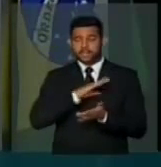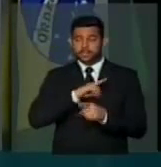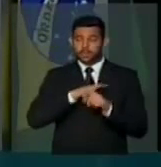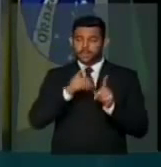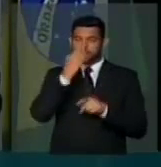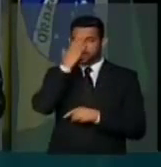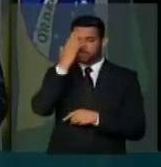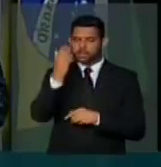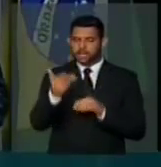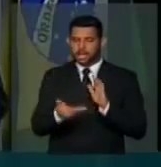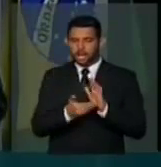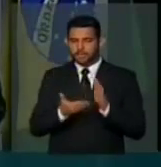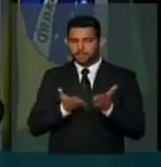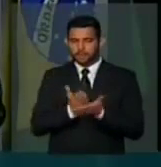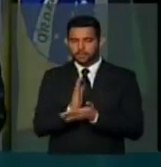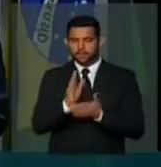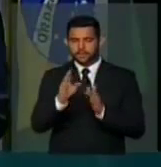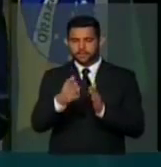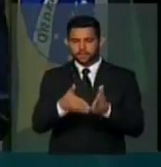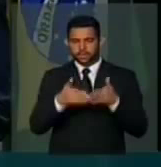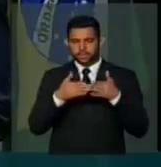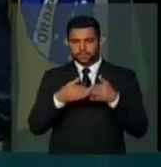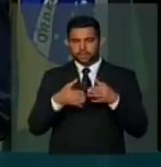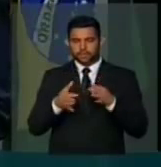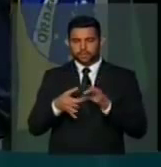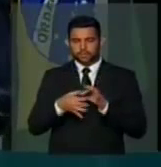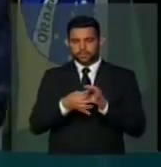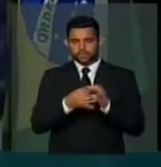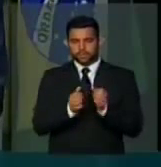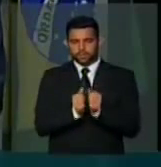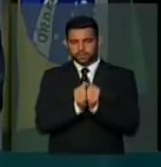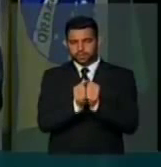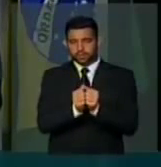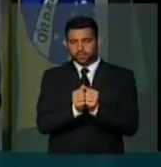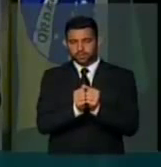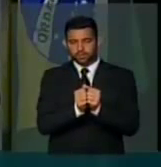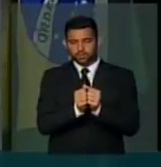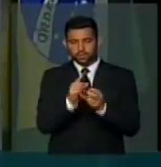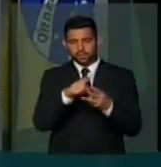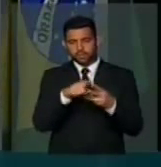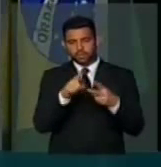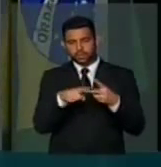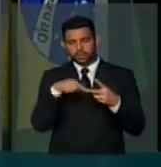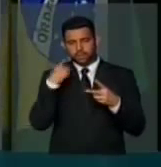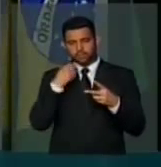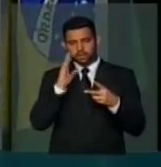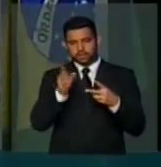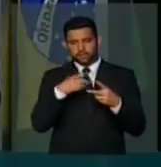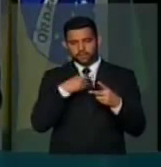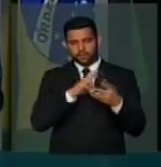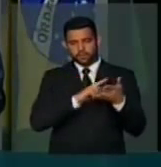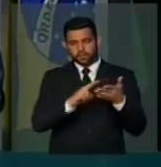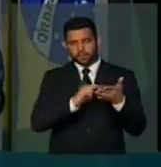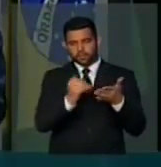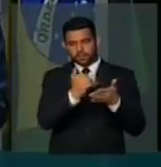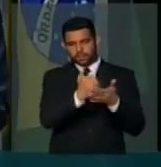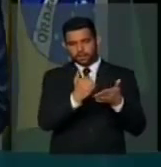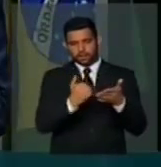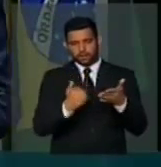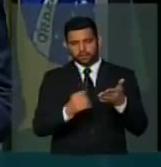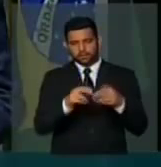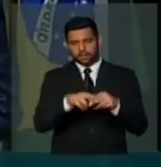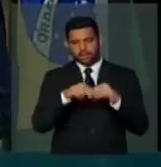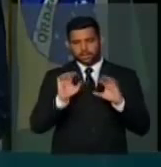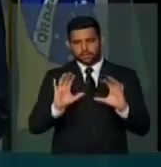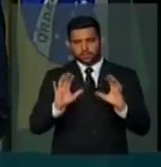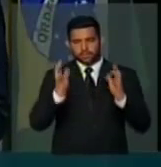Casa pela aprovação do requerimento conjunto, né, com os 2 deputados que já foram nominados, para